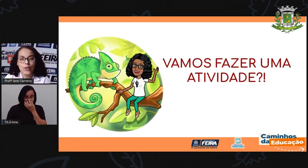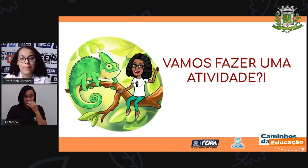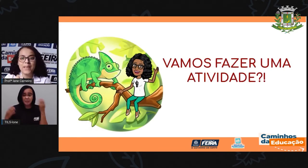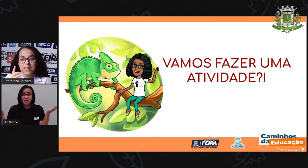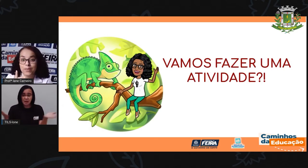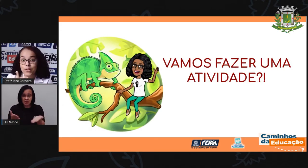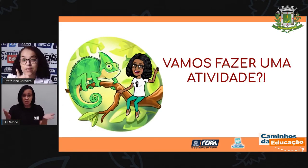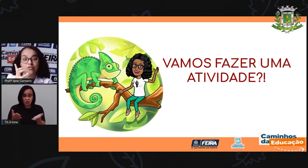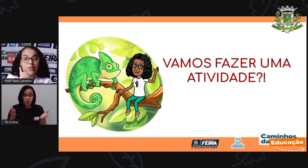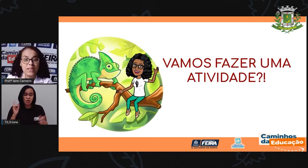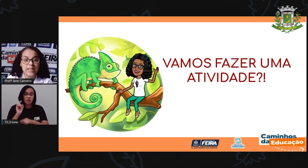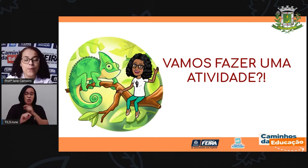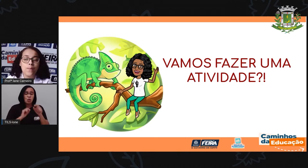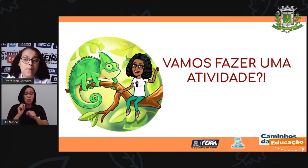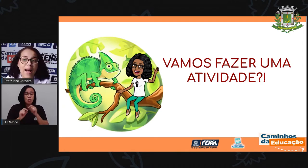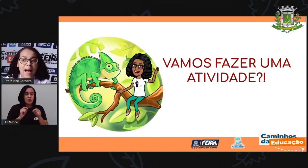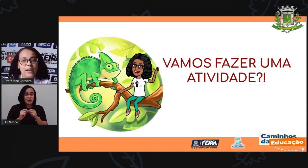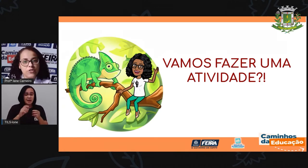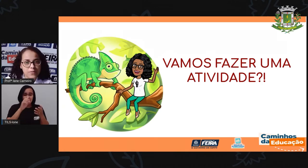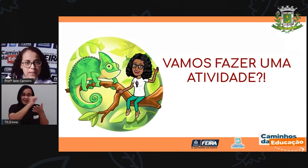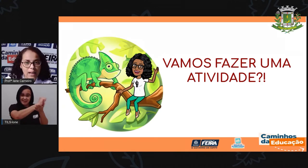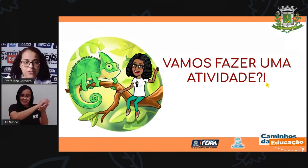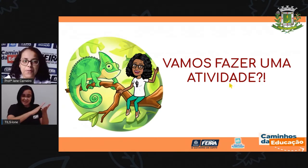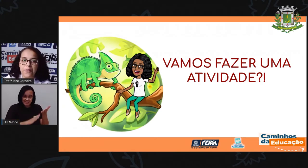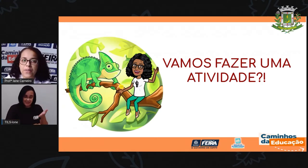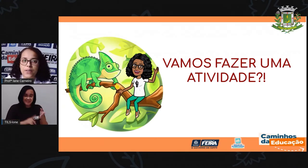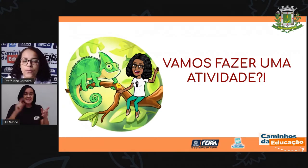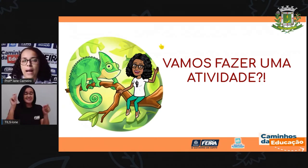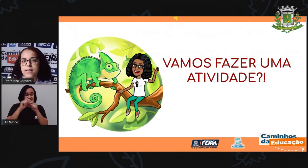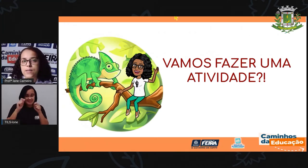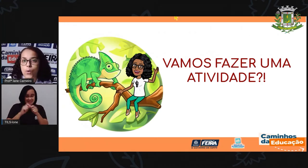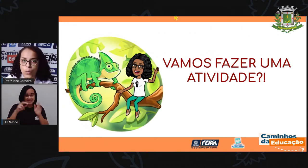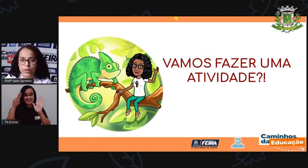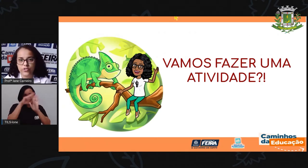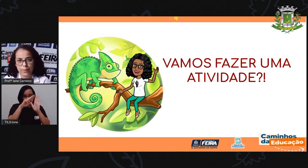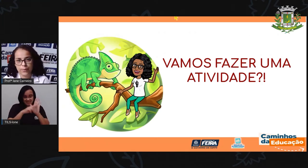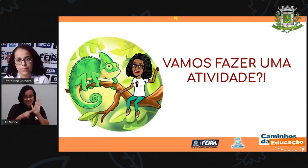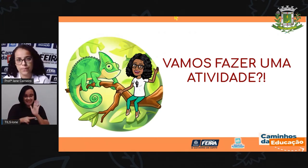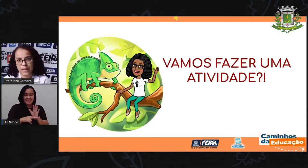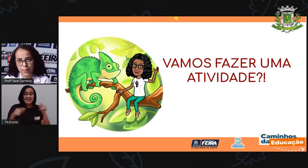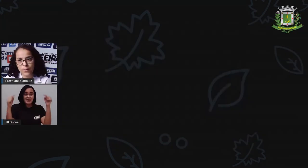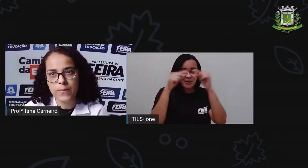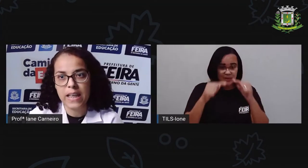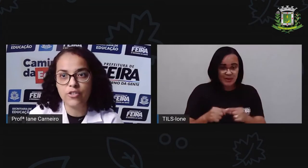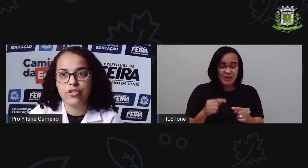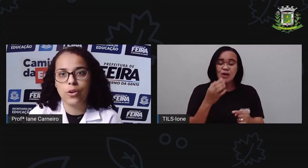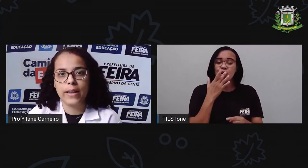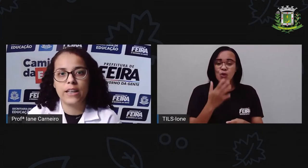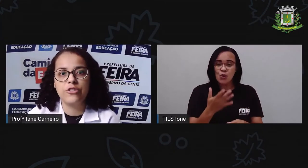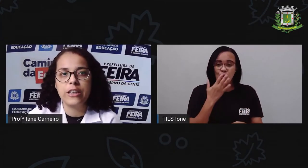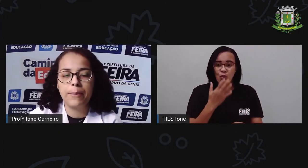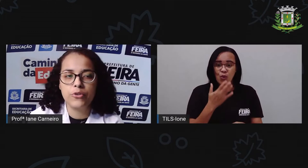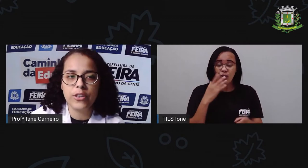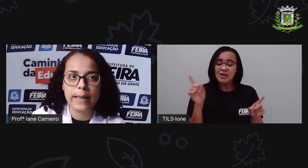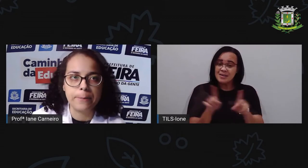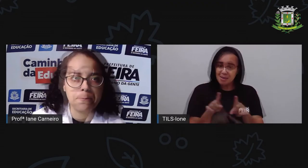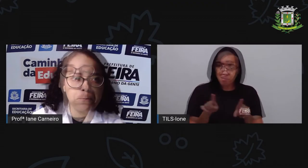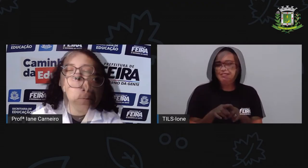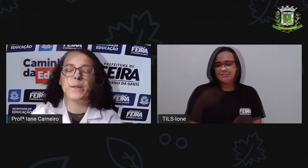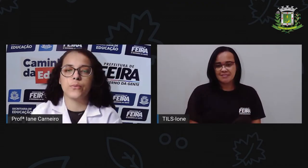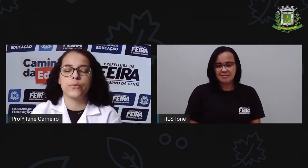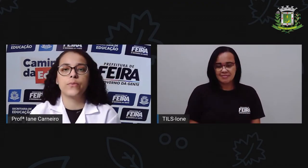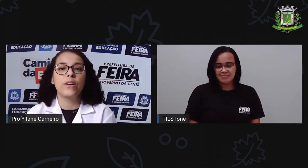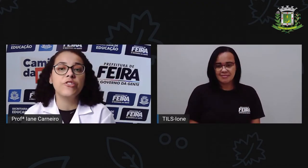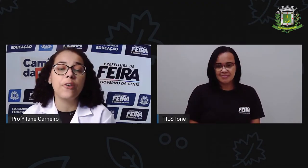Agora, pensando nisso, a gente vai fazer uma atividade envolvendo as cores, tá bom? E a história que a gente acabou de ler.